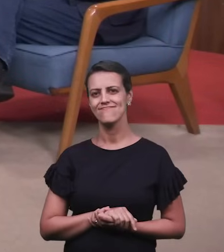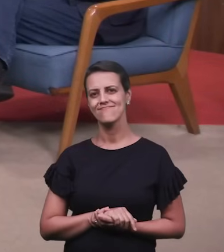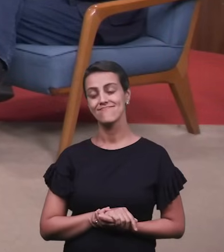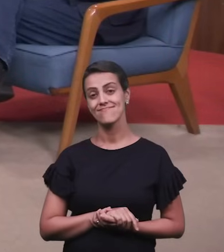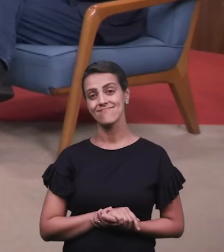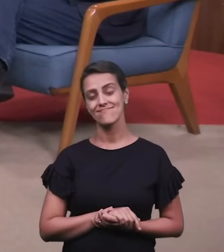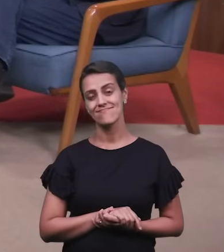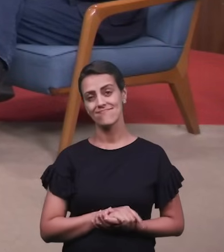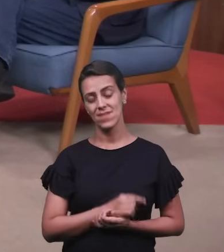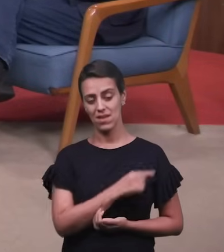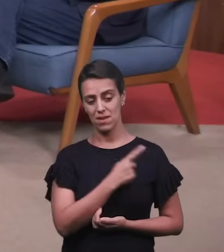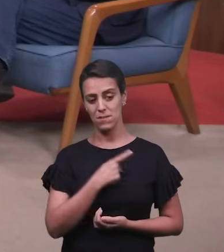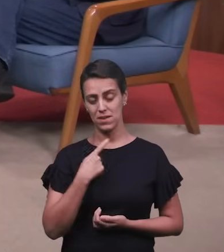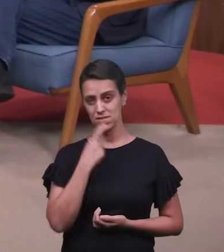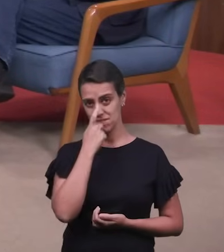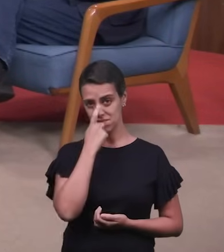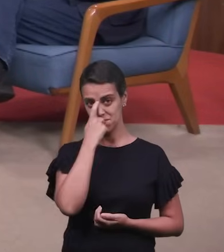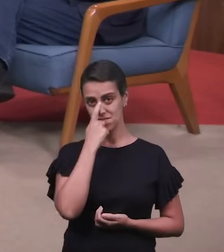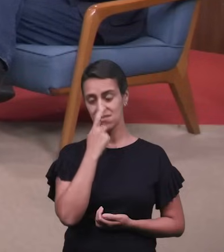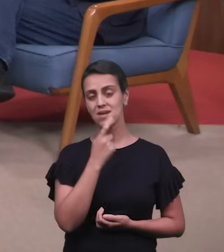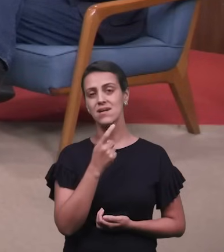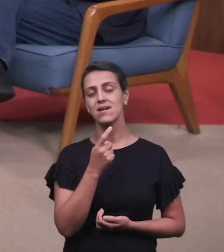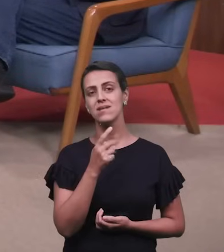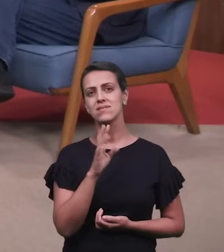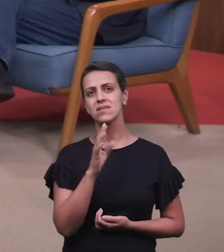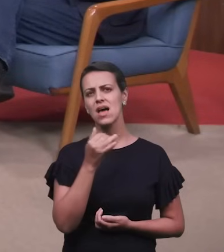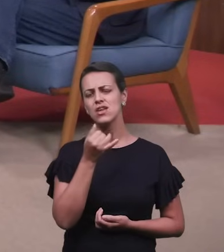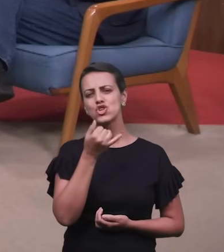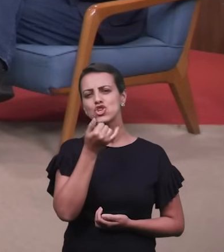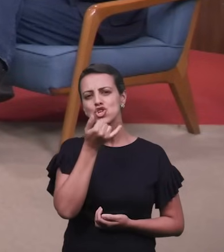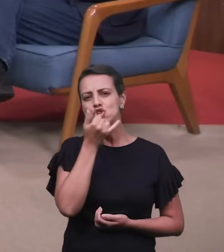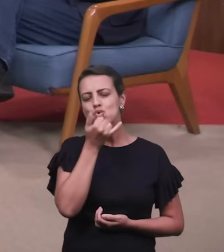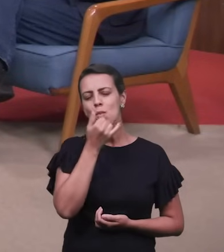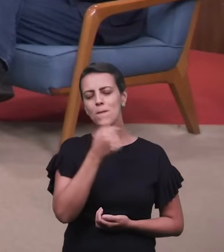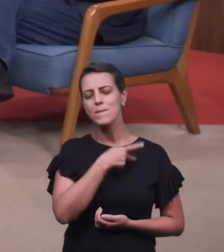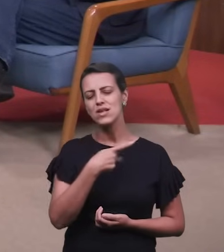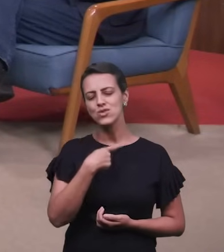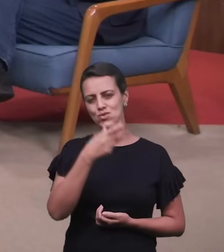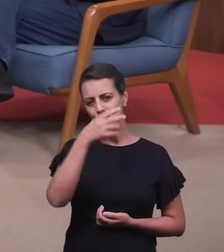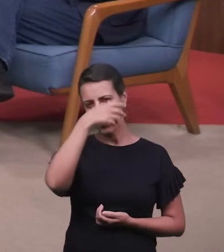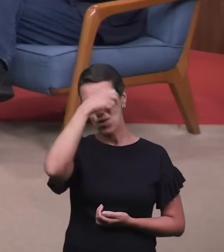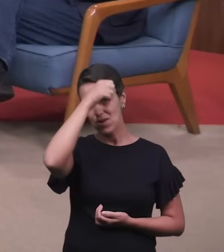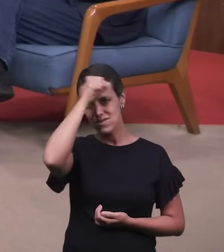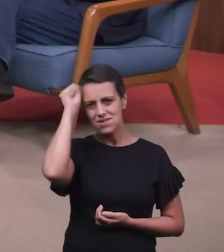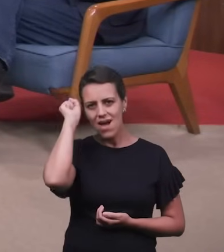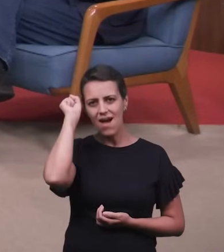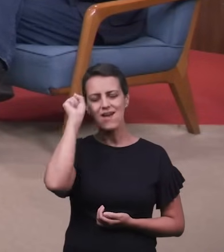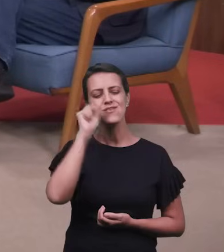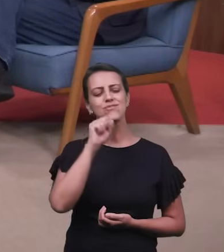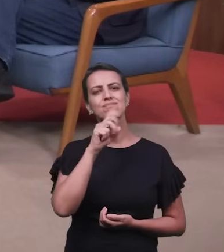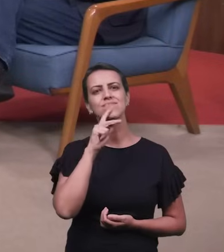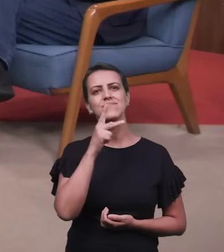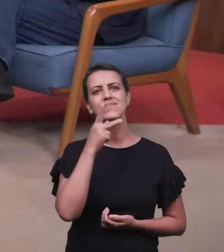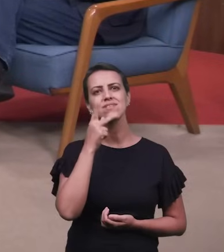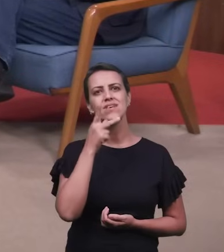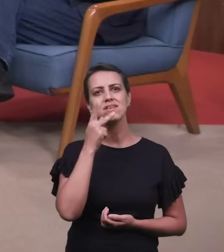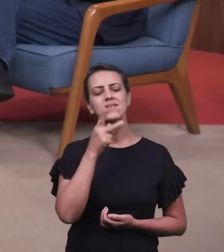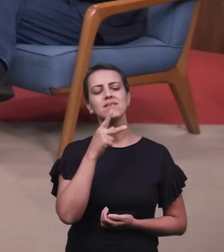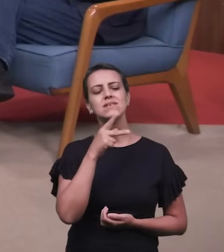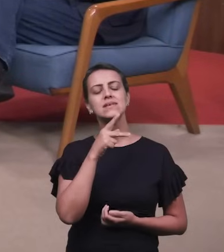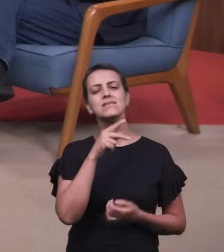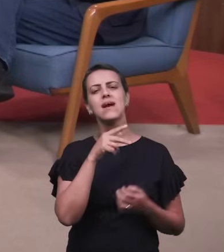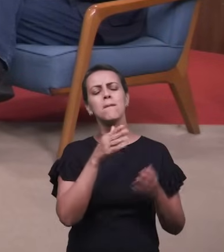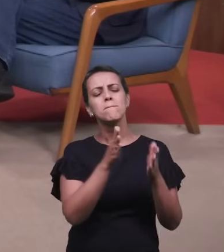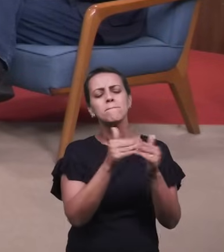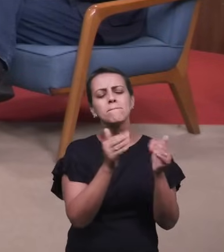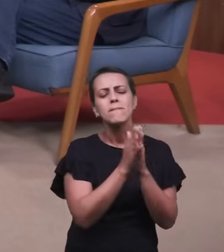Sérgio tocou no assunto dos apelos ou do momento final. Tem uma expressão que a gente que o pastor Gedeuti tem trazido muito e a gente,